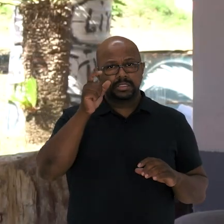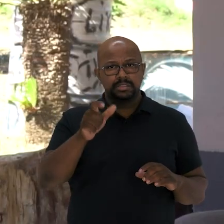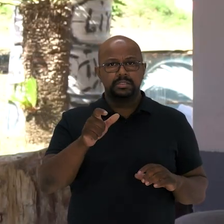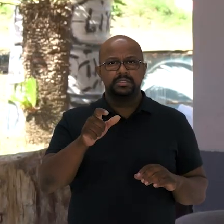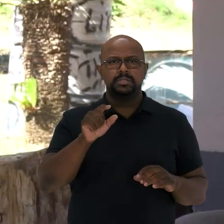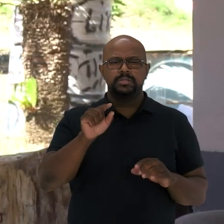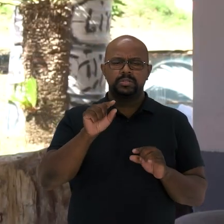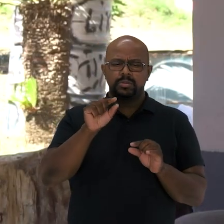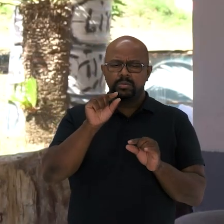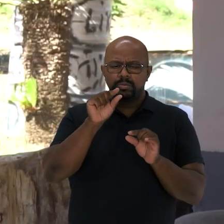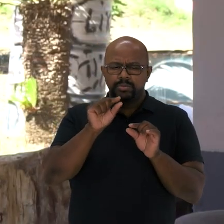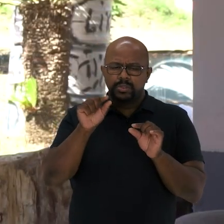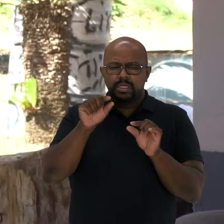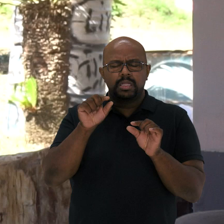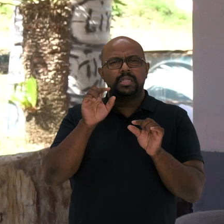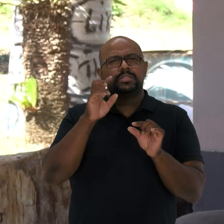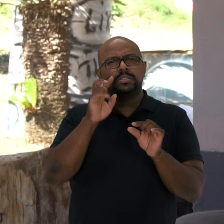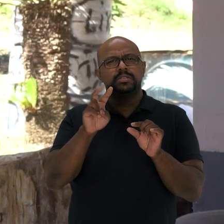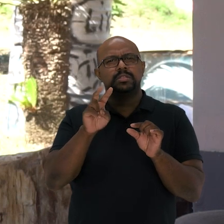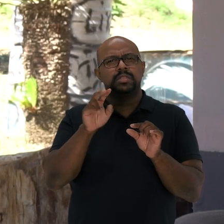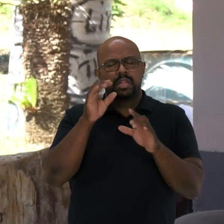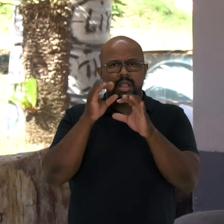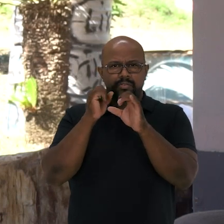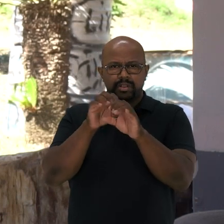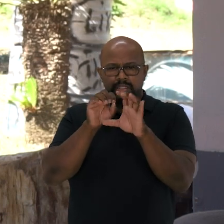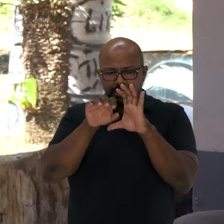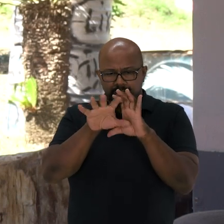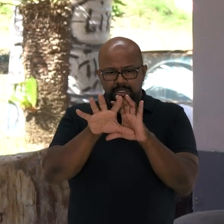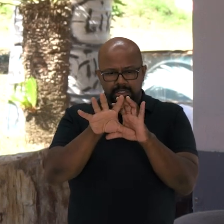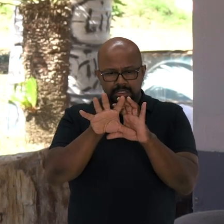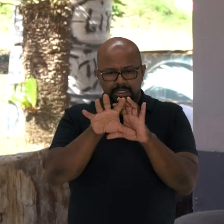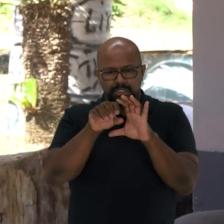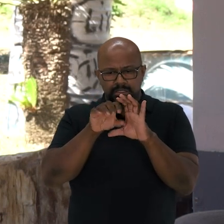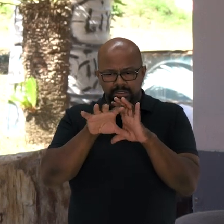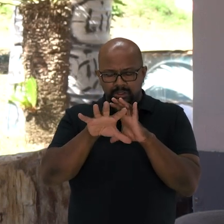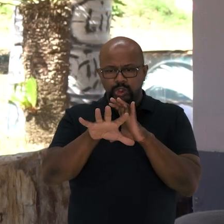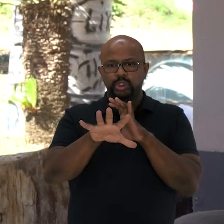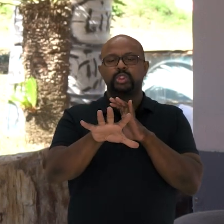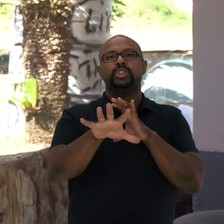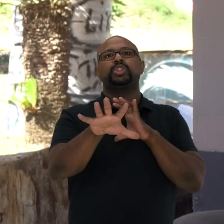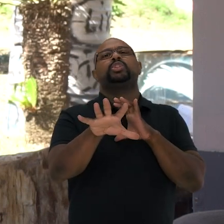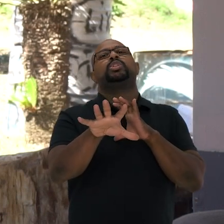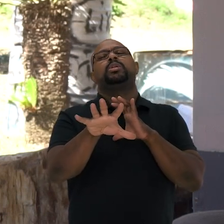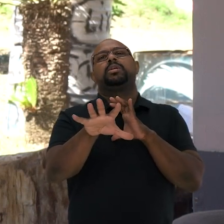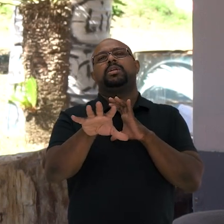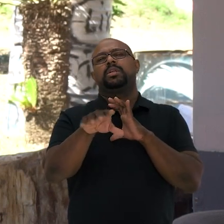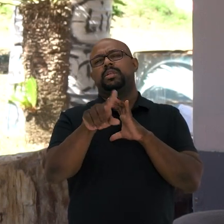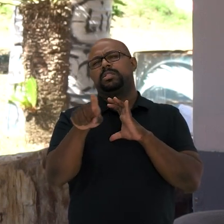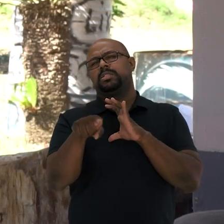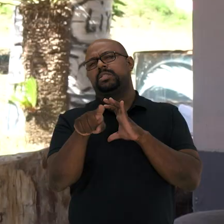mais atenção tinha um Dzinho, que a gente focava com a lanterna, quanto a lanterna tinha claridade, ele ia para dentro,